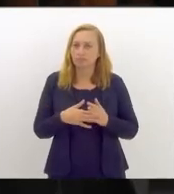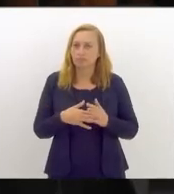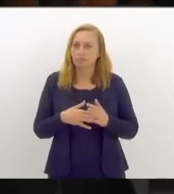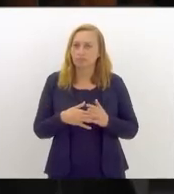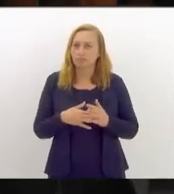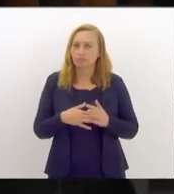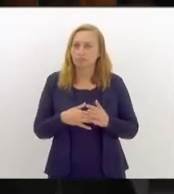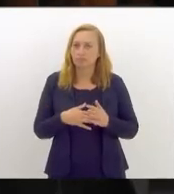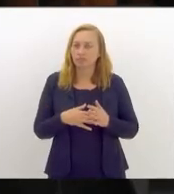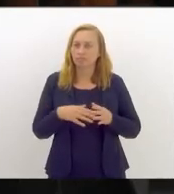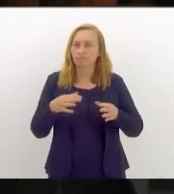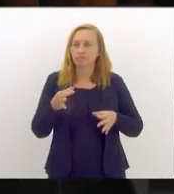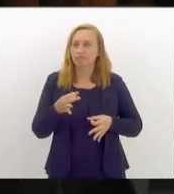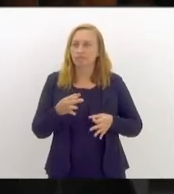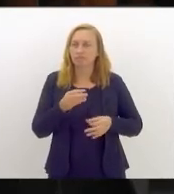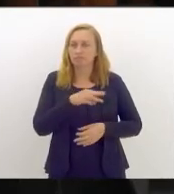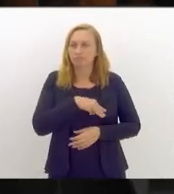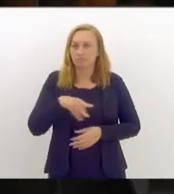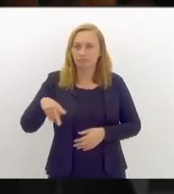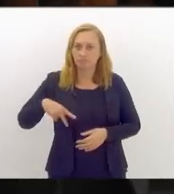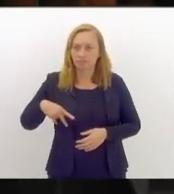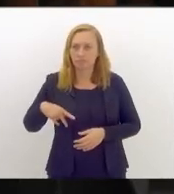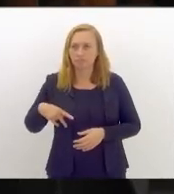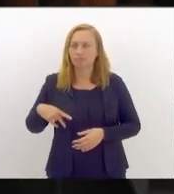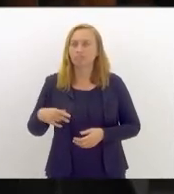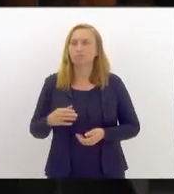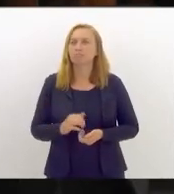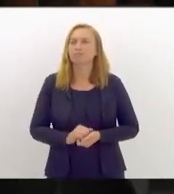do ministério público presente